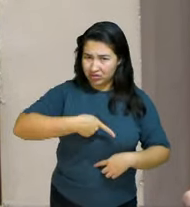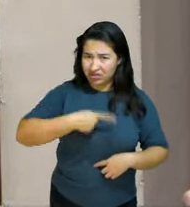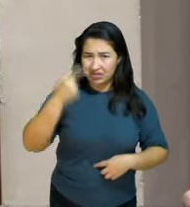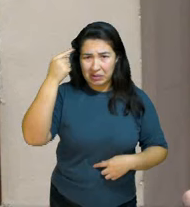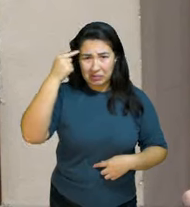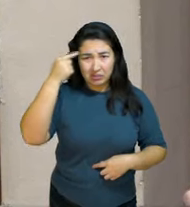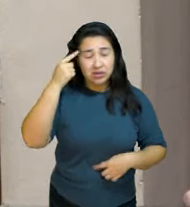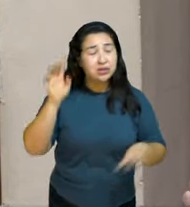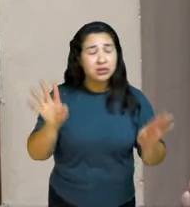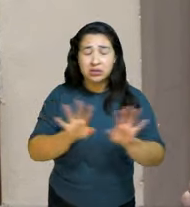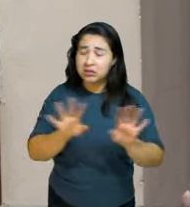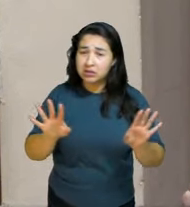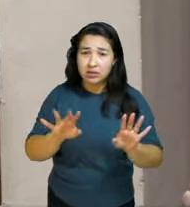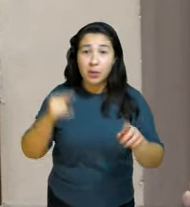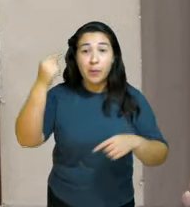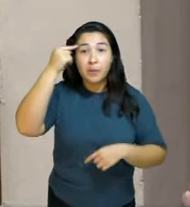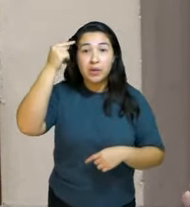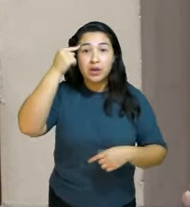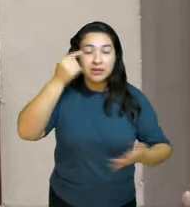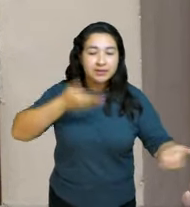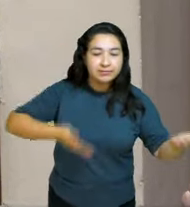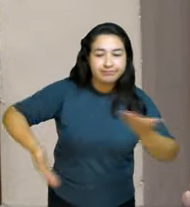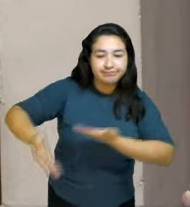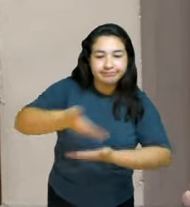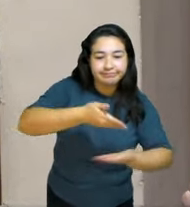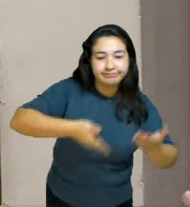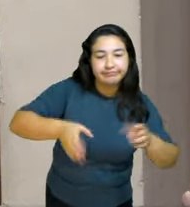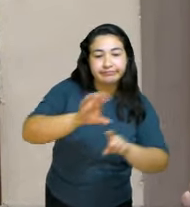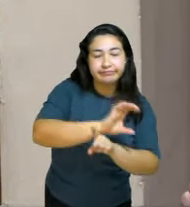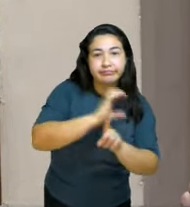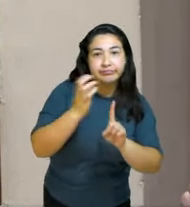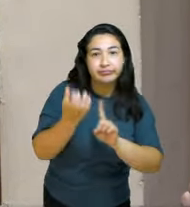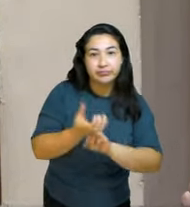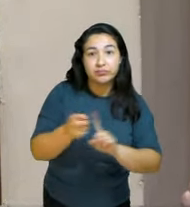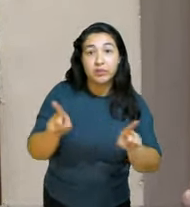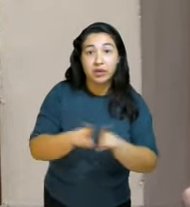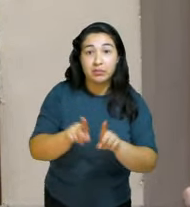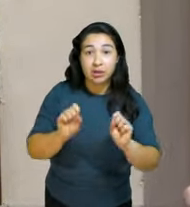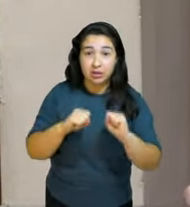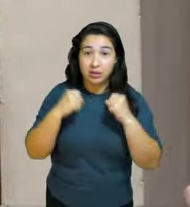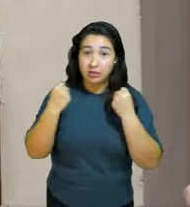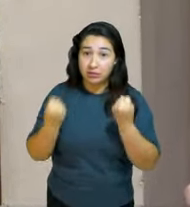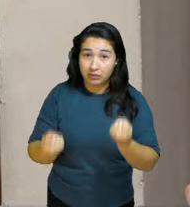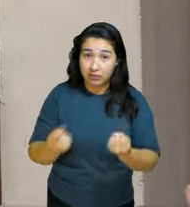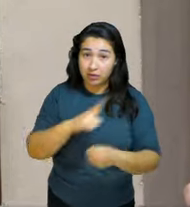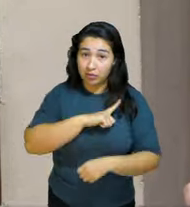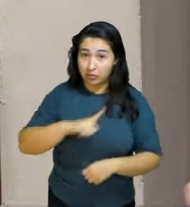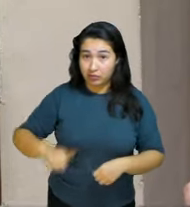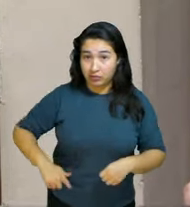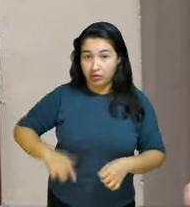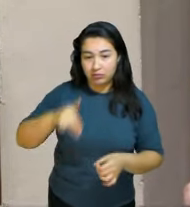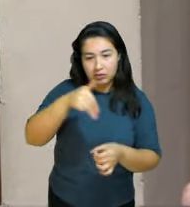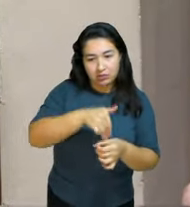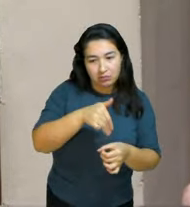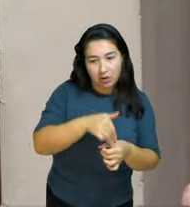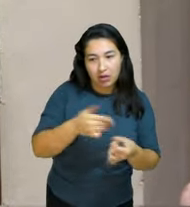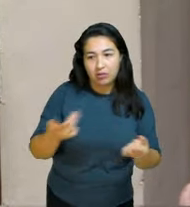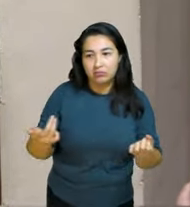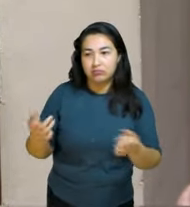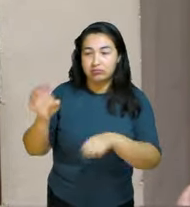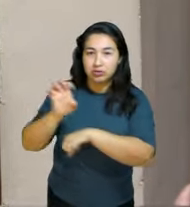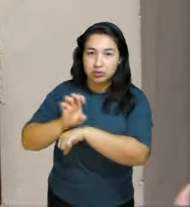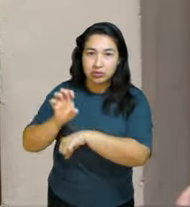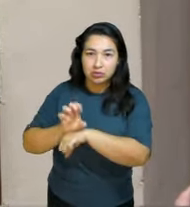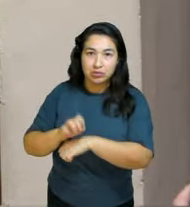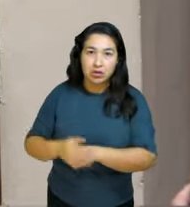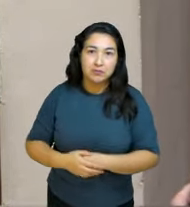temos que defender também os nossos governos, seja municipal, seja estadual. E, no cargo que eu me